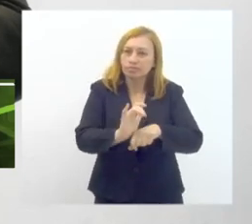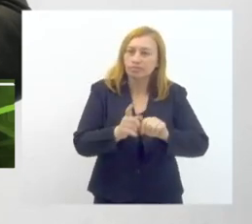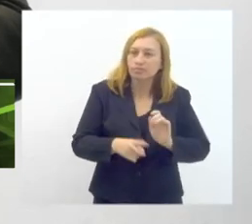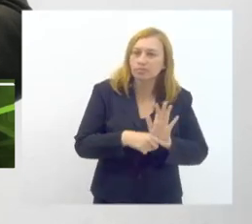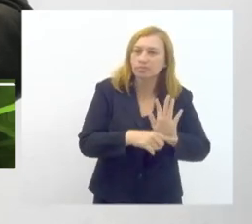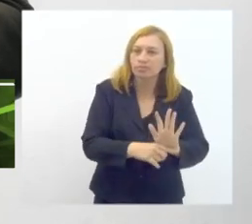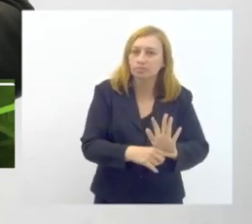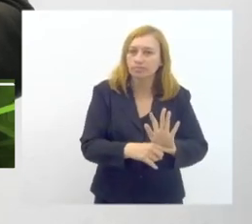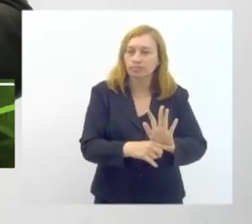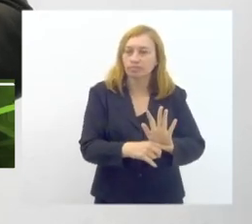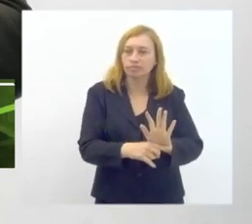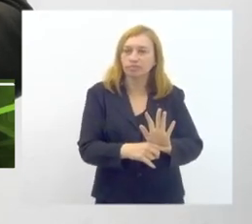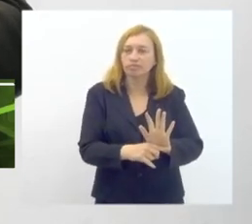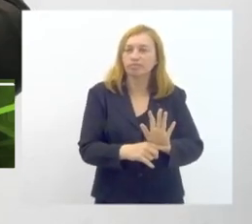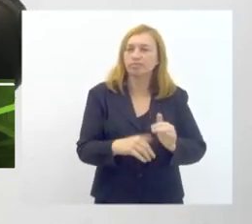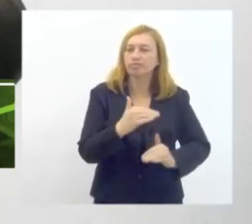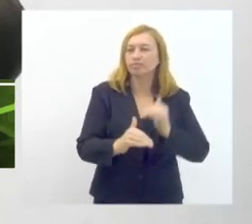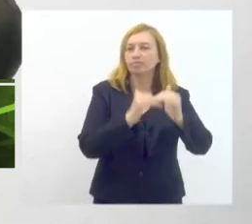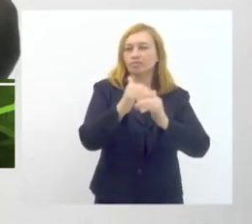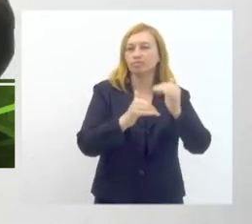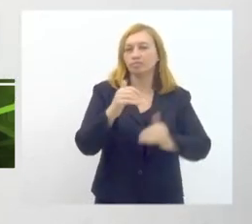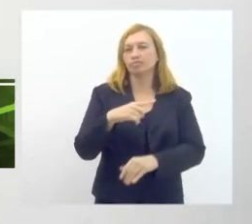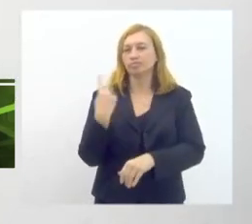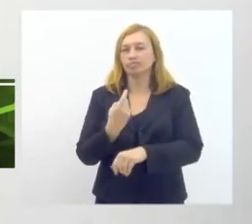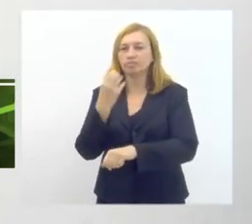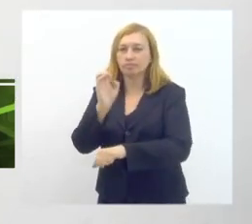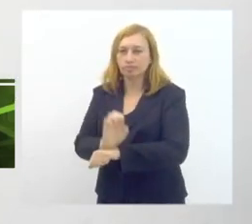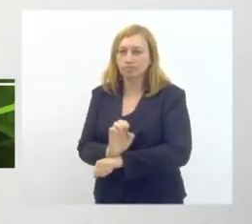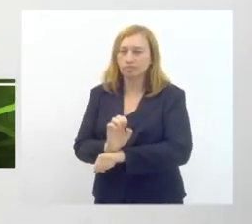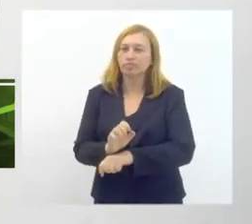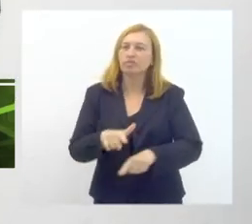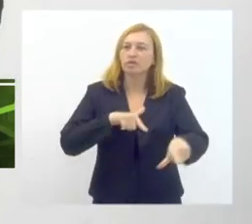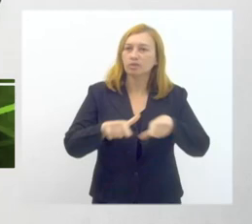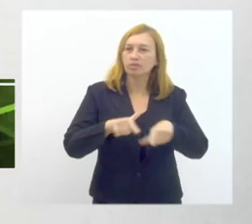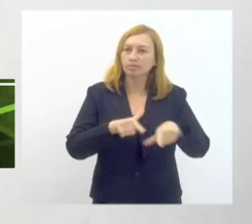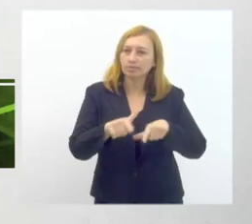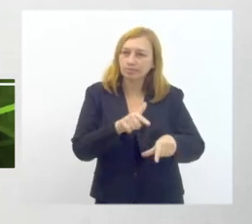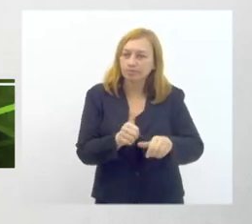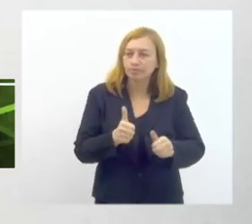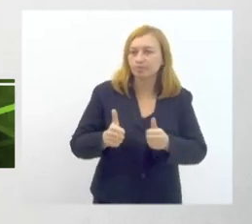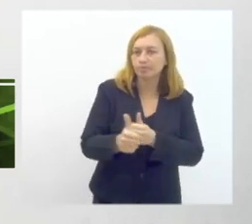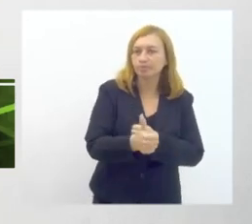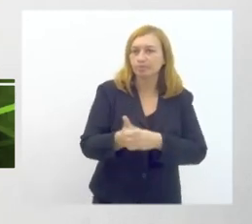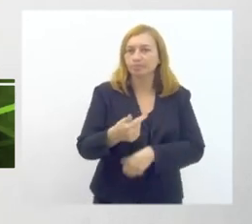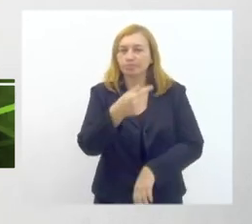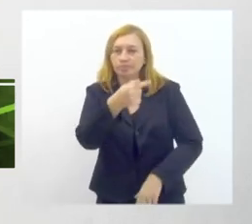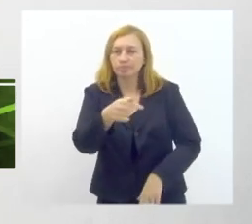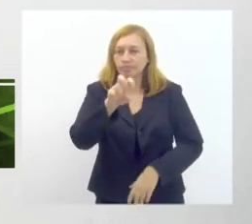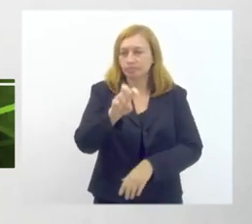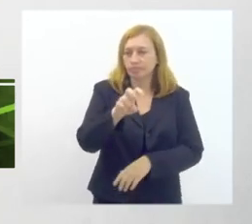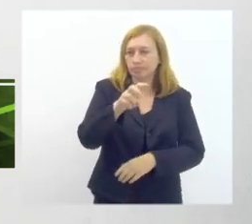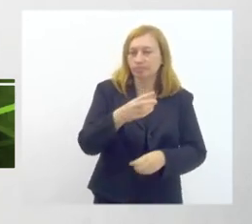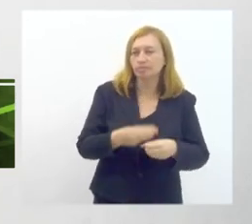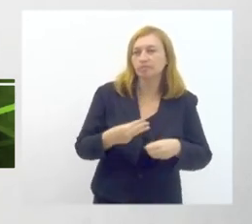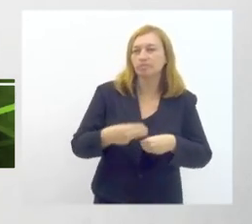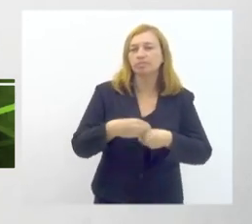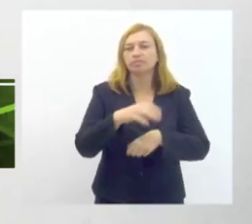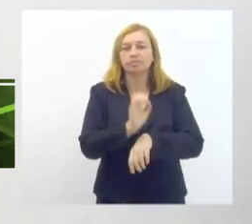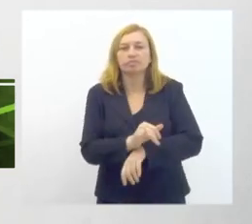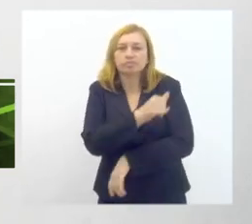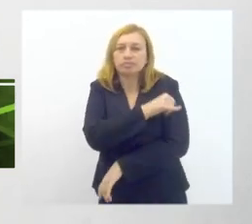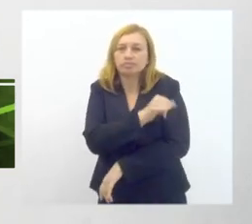beneficiarão e contribuirão com o crescimento do nosso Estado. O trabalho da Frente com os 75 municípios do nosso Estado do Rio de